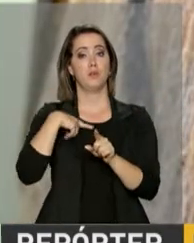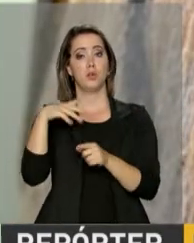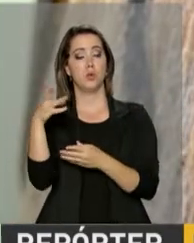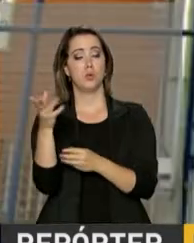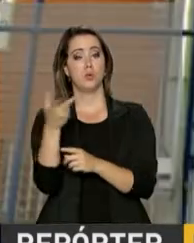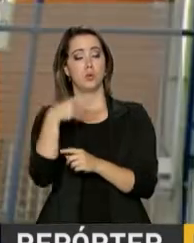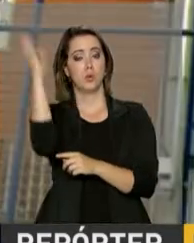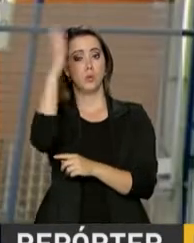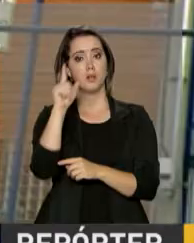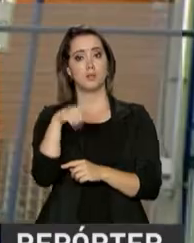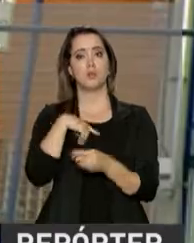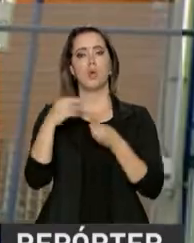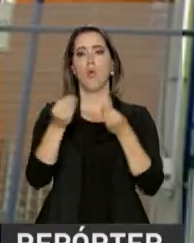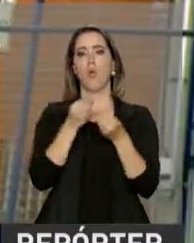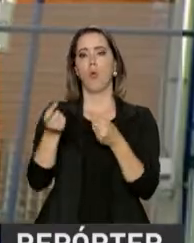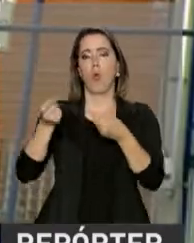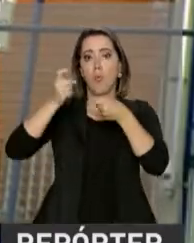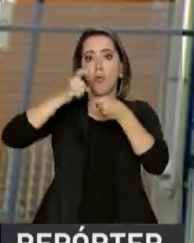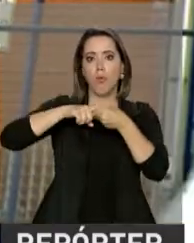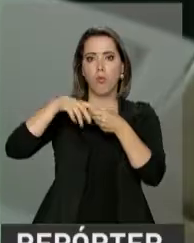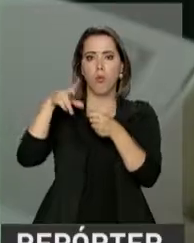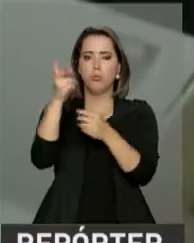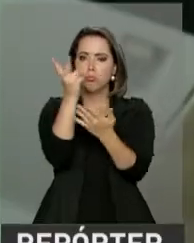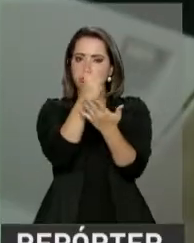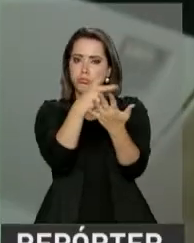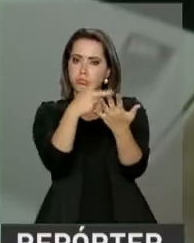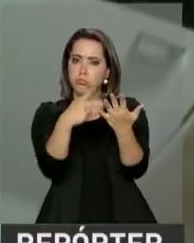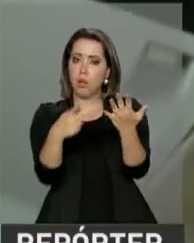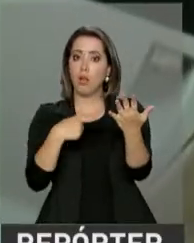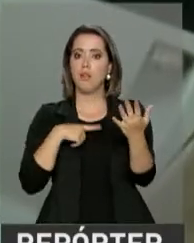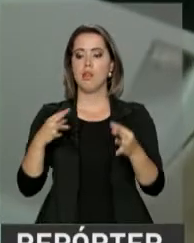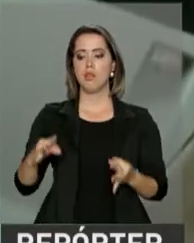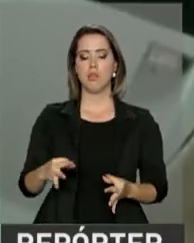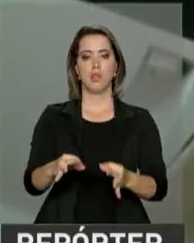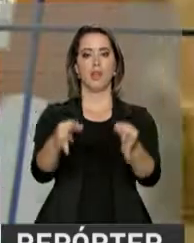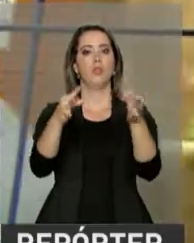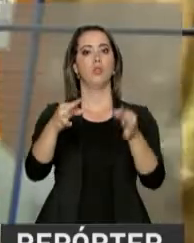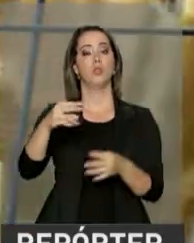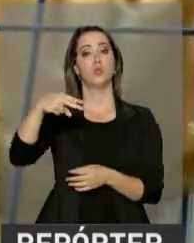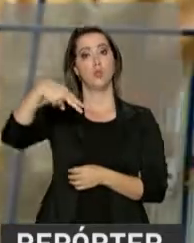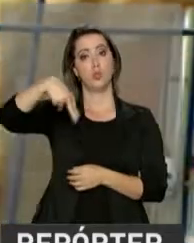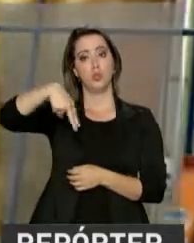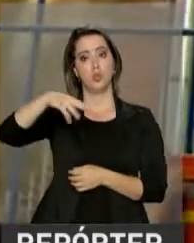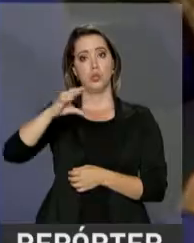a forma como foram restaurados o uso de tecnologia nuclear